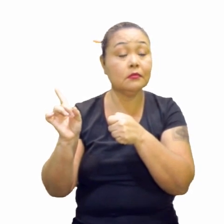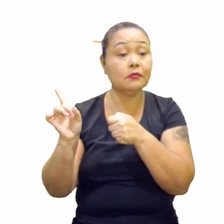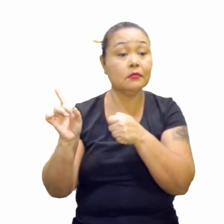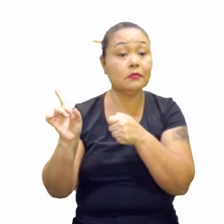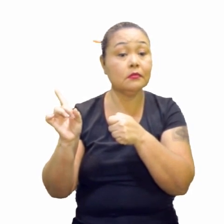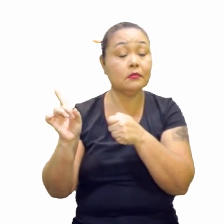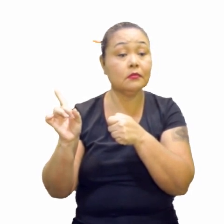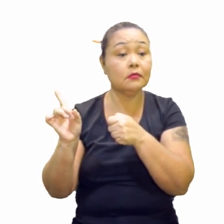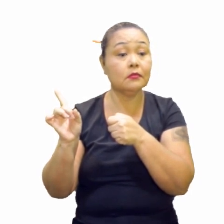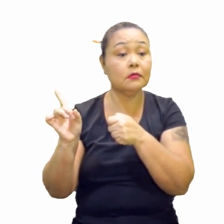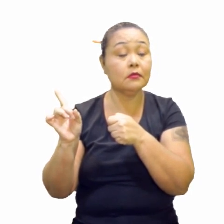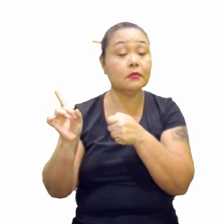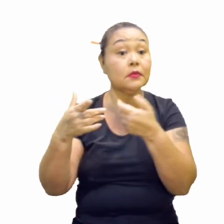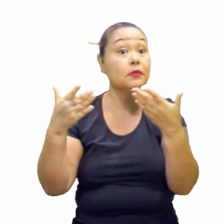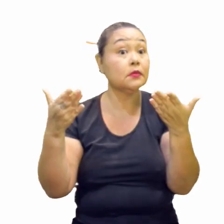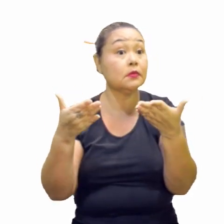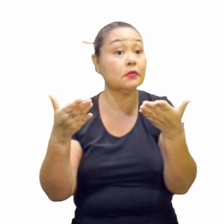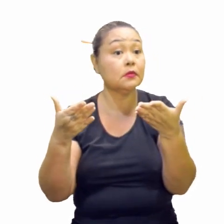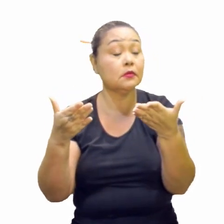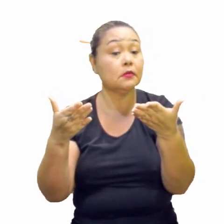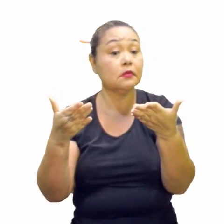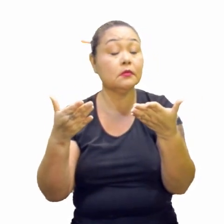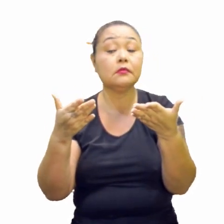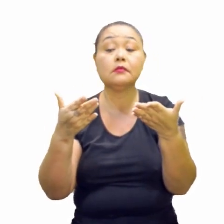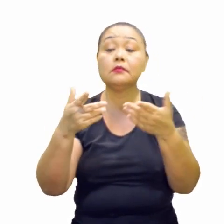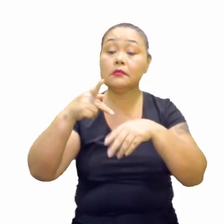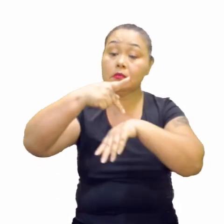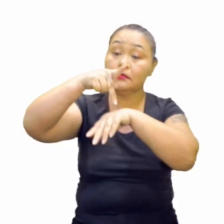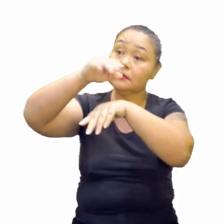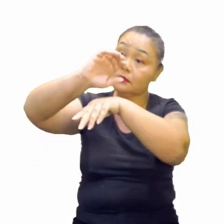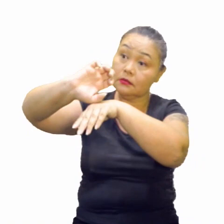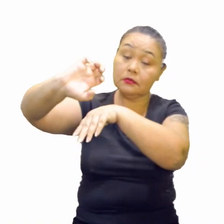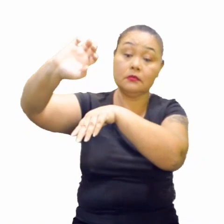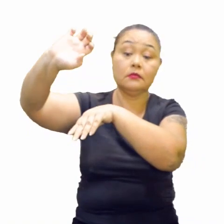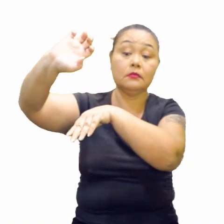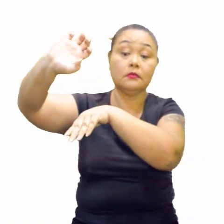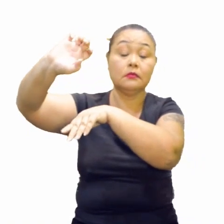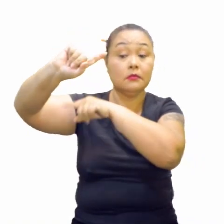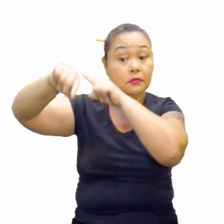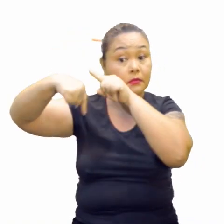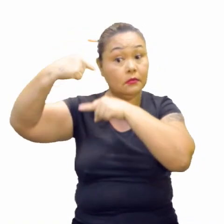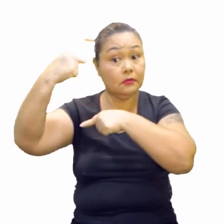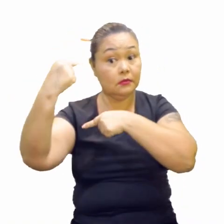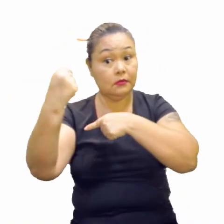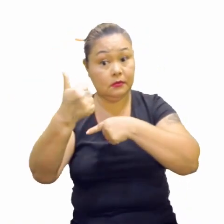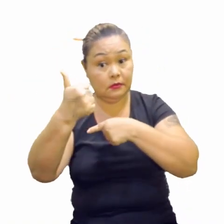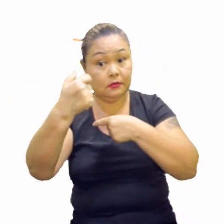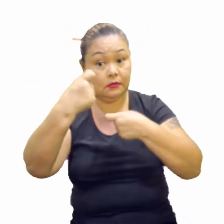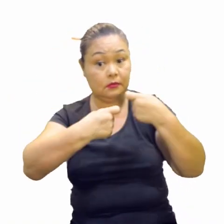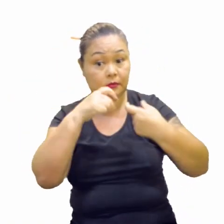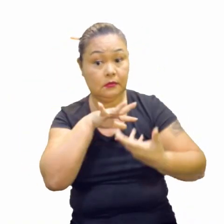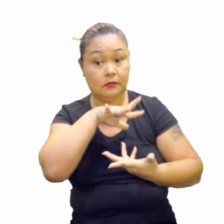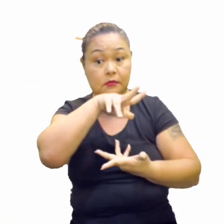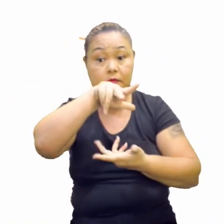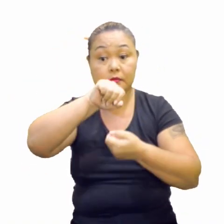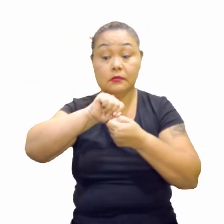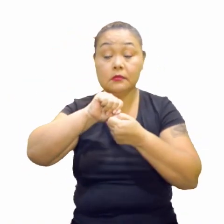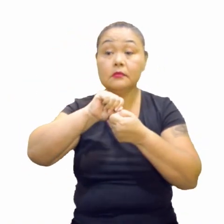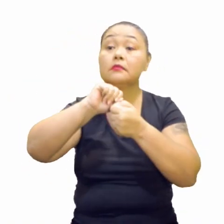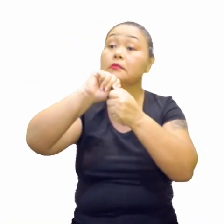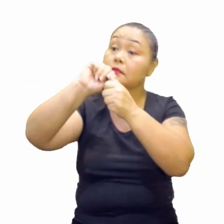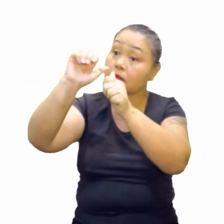E agora? Os países europeus, após a Primeira Guerra Mundial, queriam se refazer,